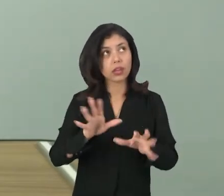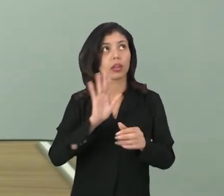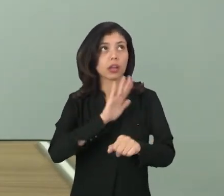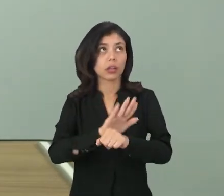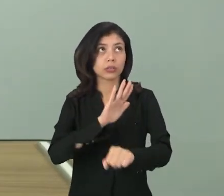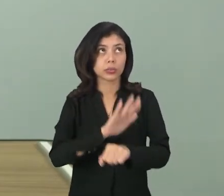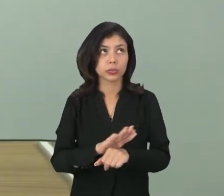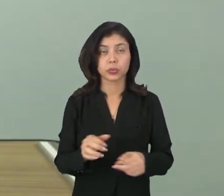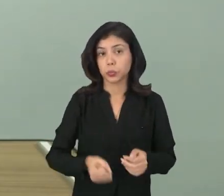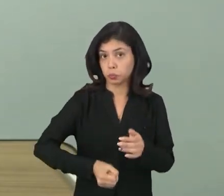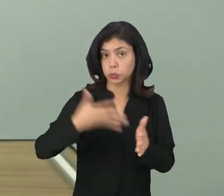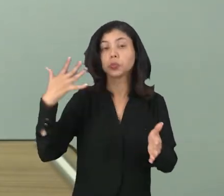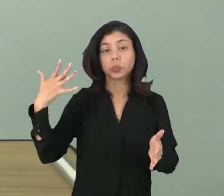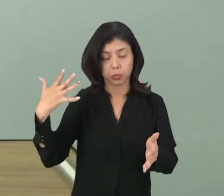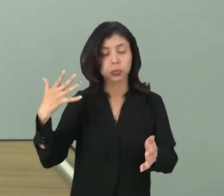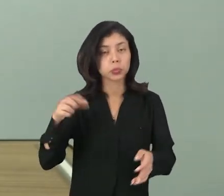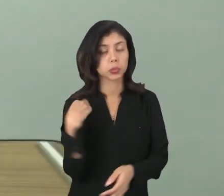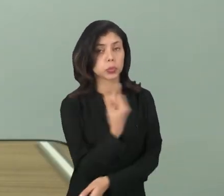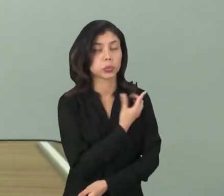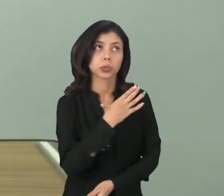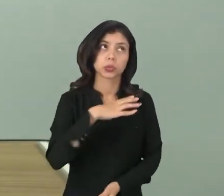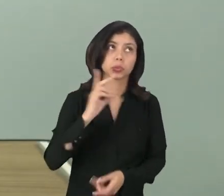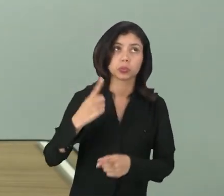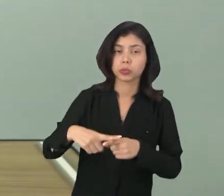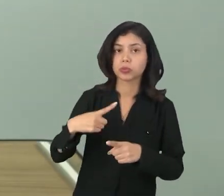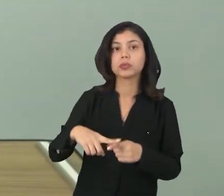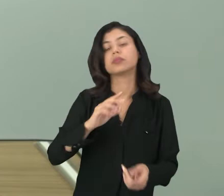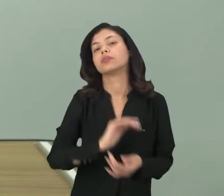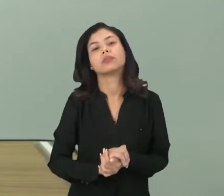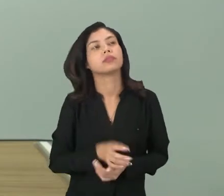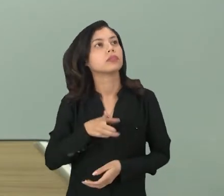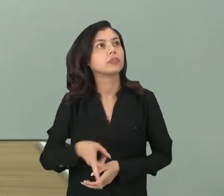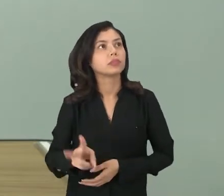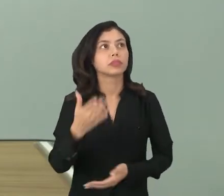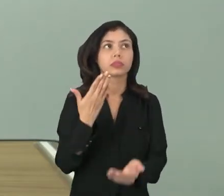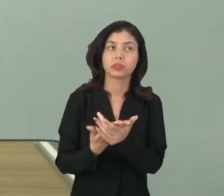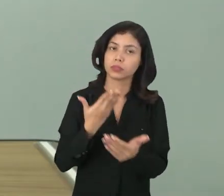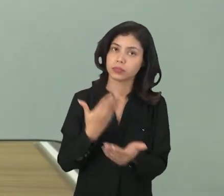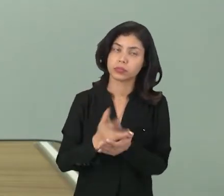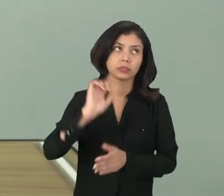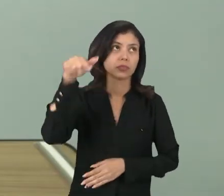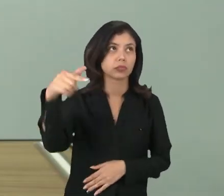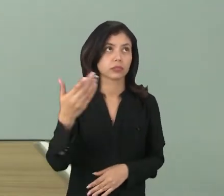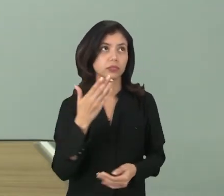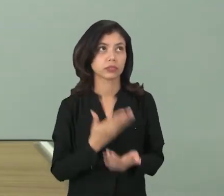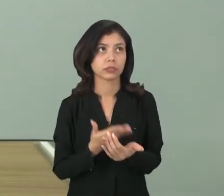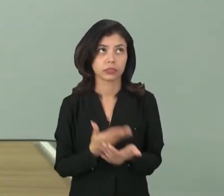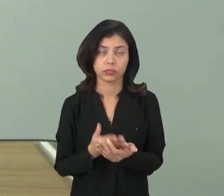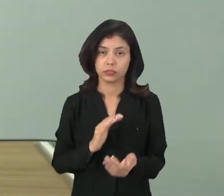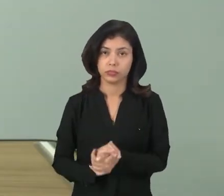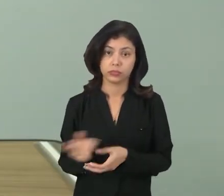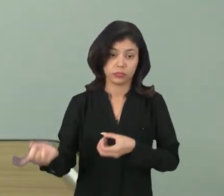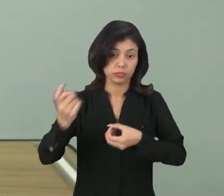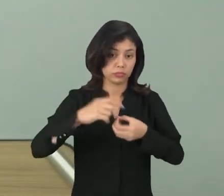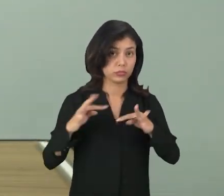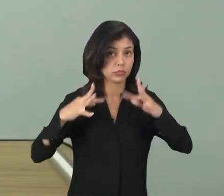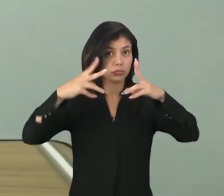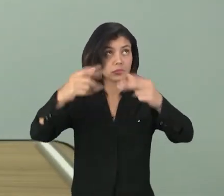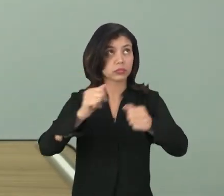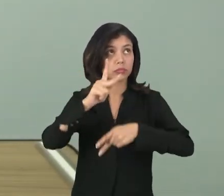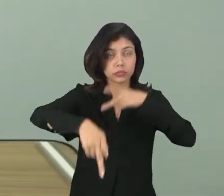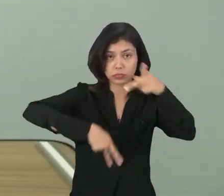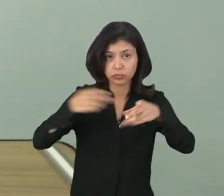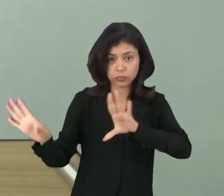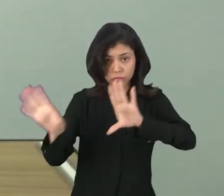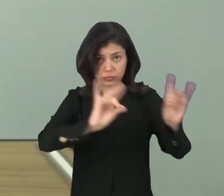contribuiu bastante para a nossa cidade. Por quê? Nós vamos continuar estudando nas próximas aulas que a vinda de todos esses